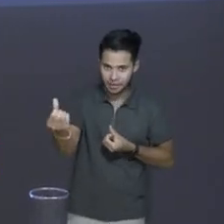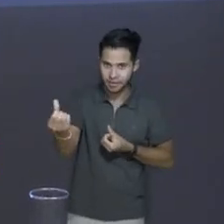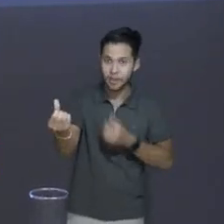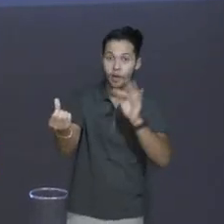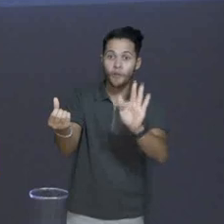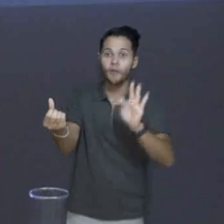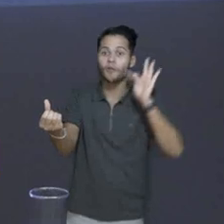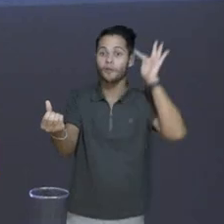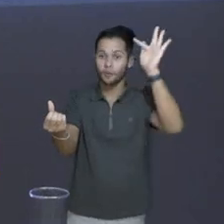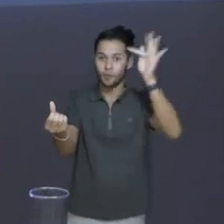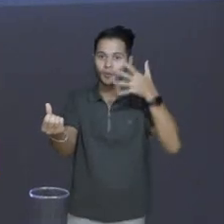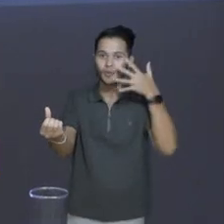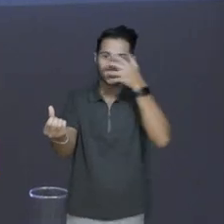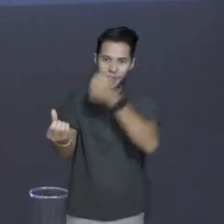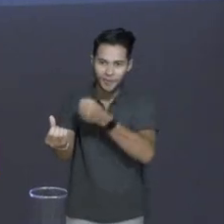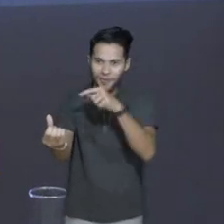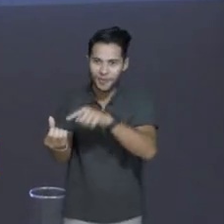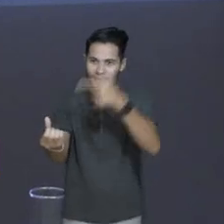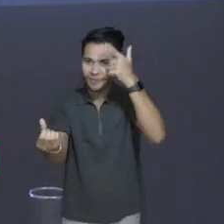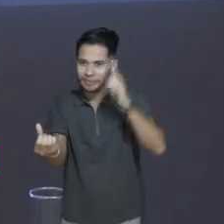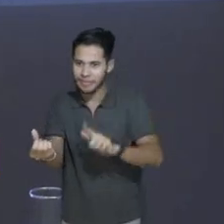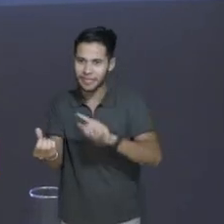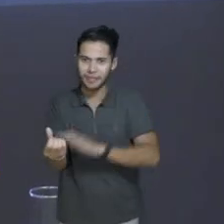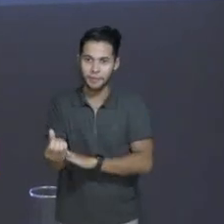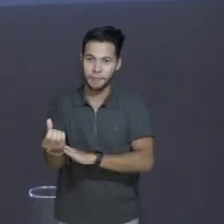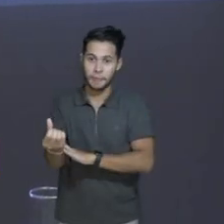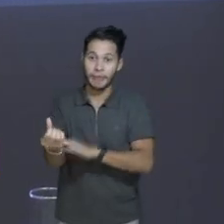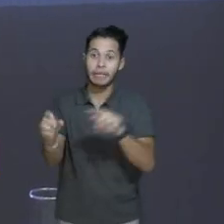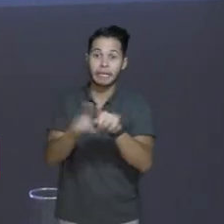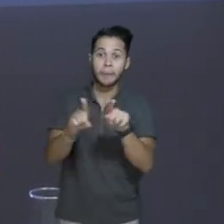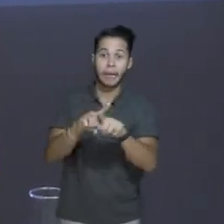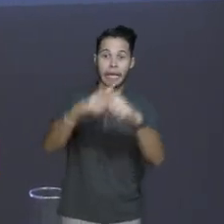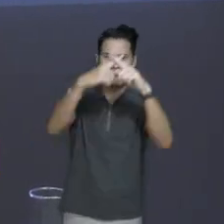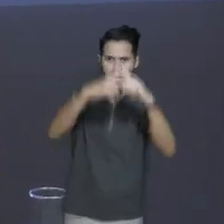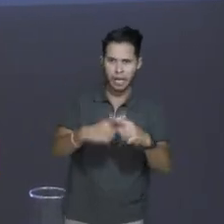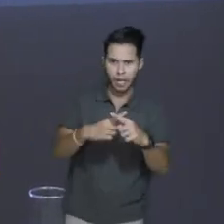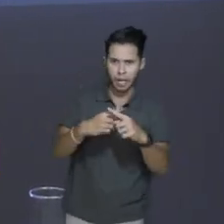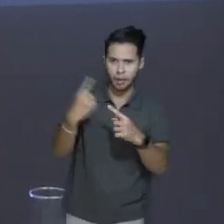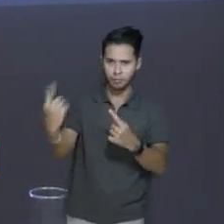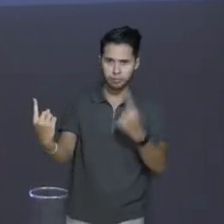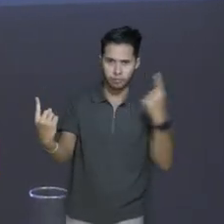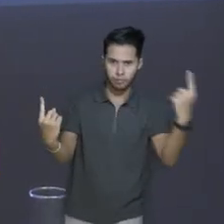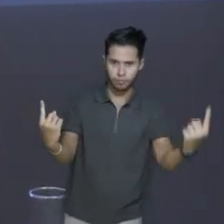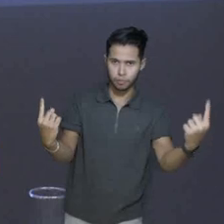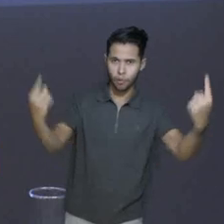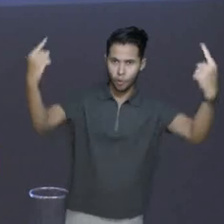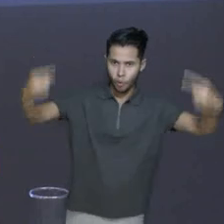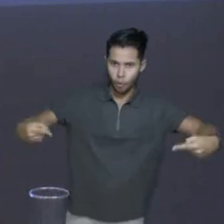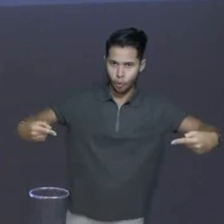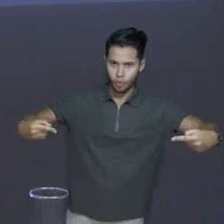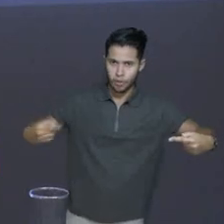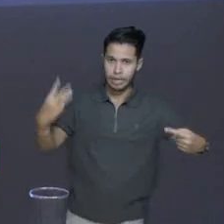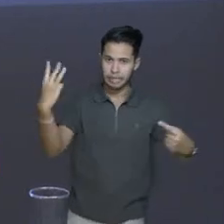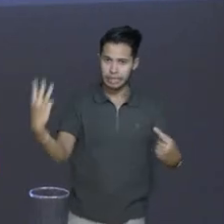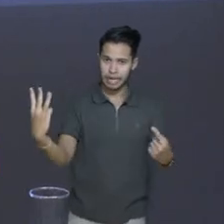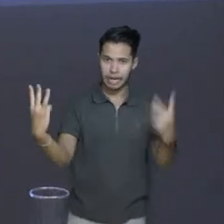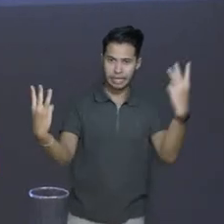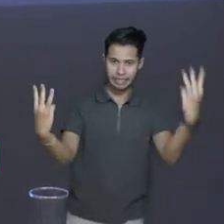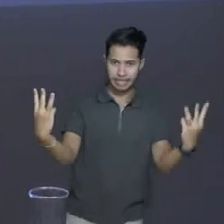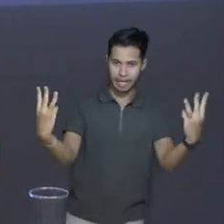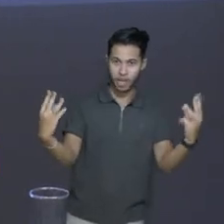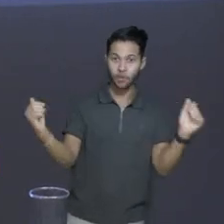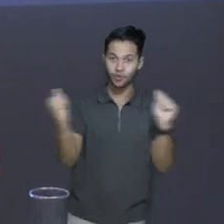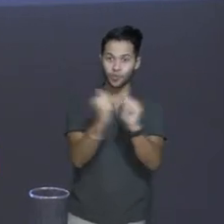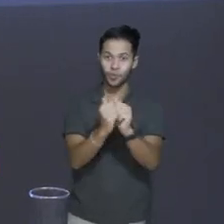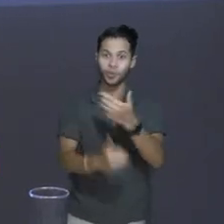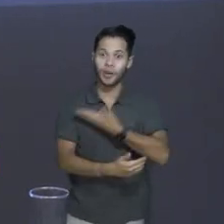três da gang inimiga se juntaram montaram no meio do caminho uma loja de conserto de prancha e de venda de acessórios